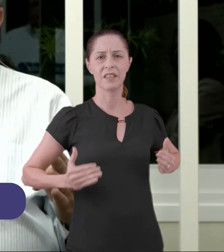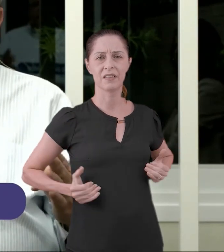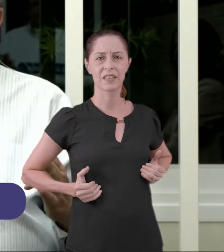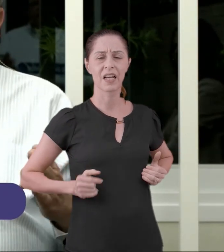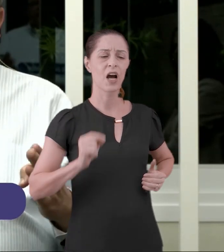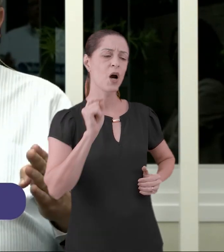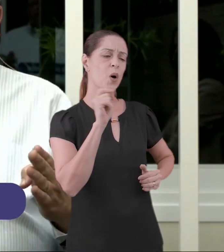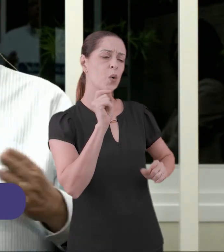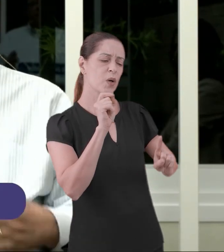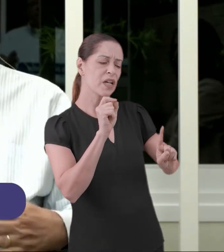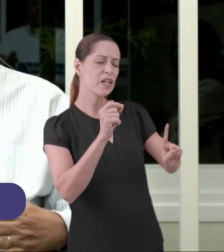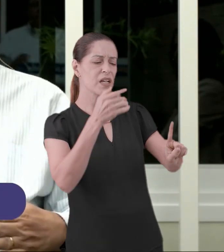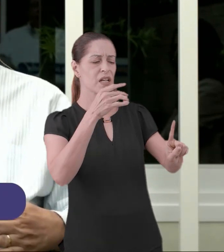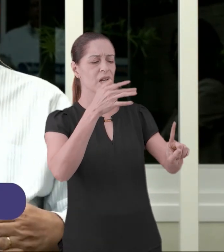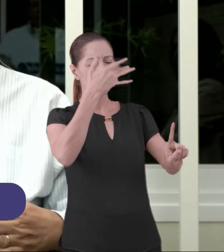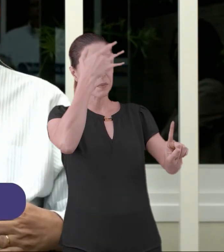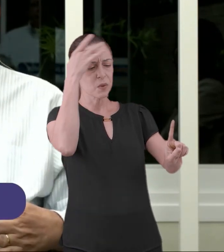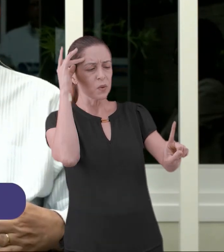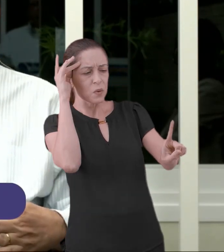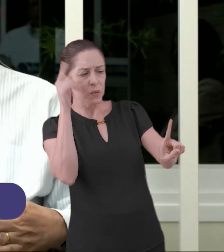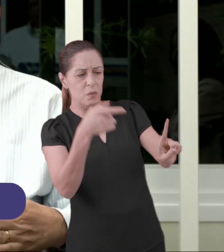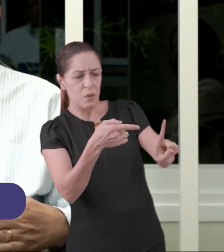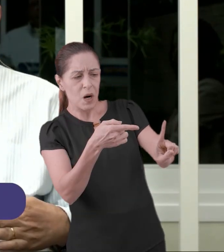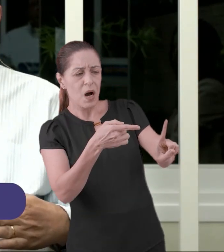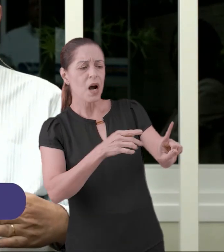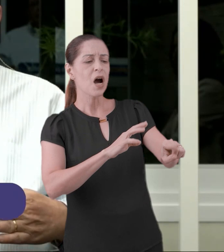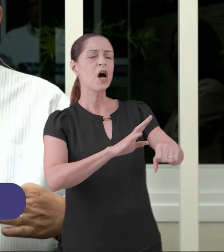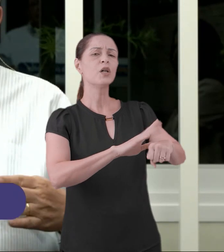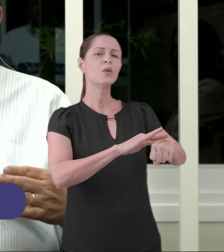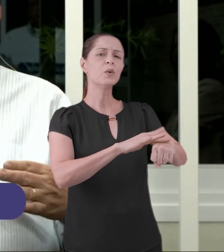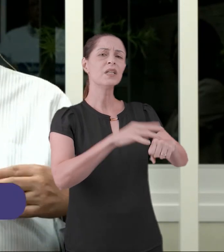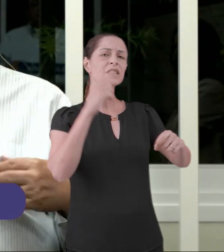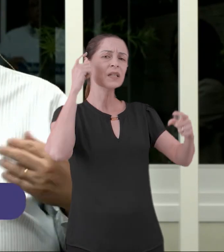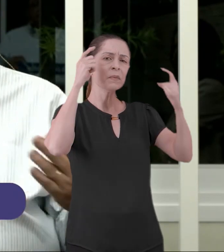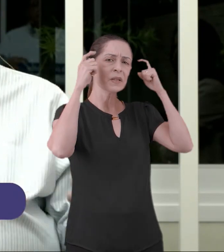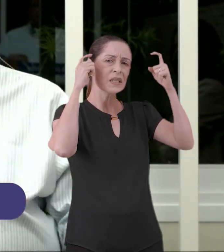é problema espiritual, né? Uhum.